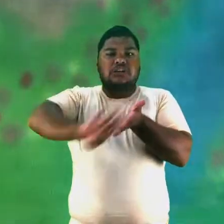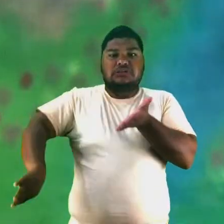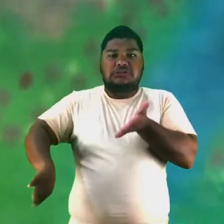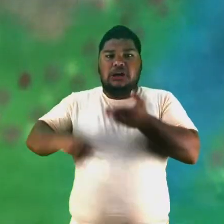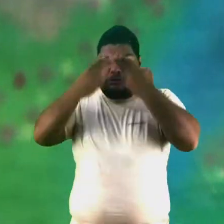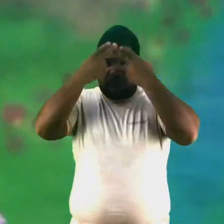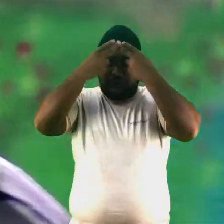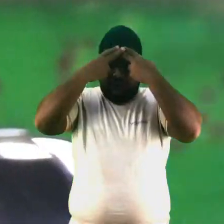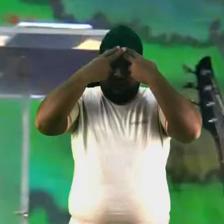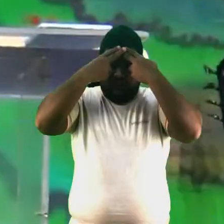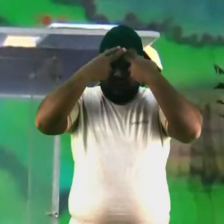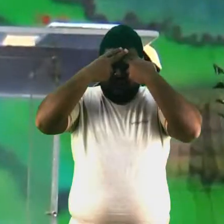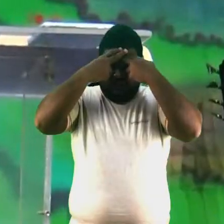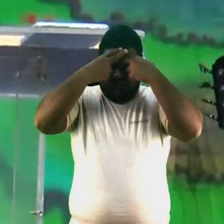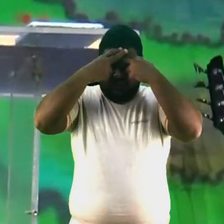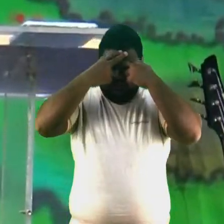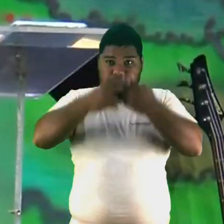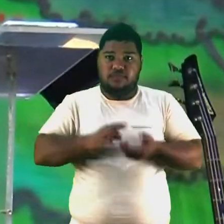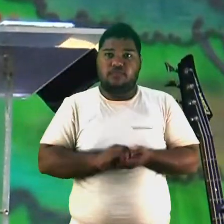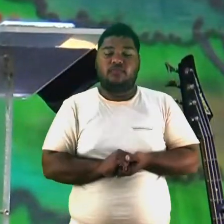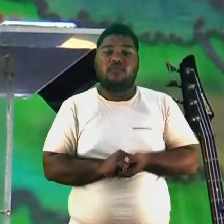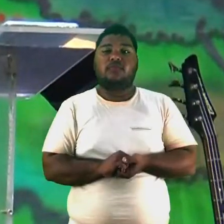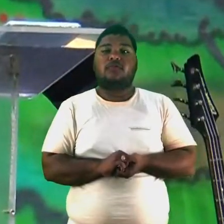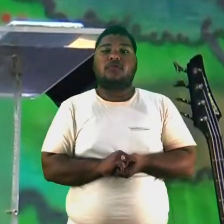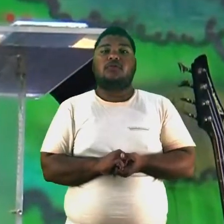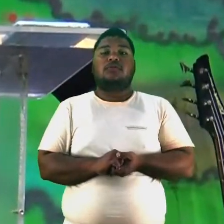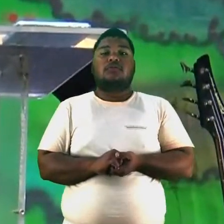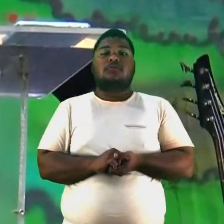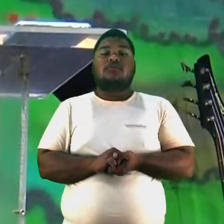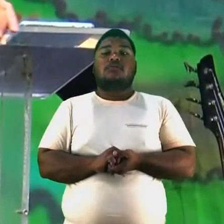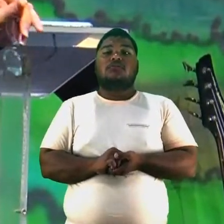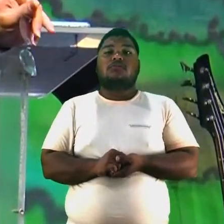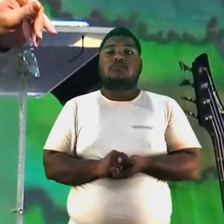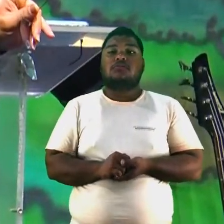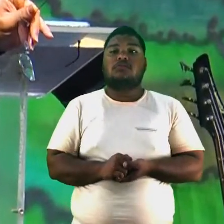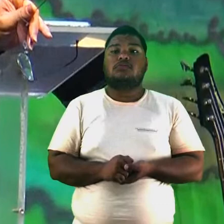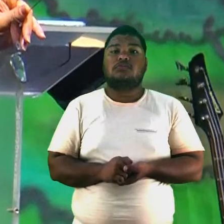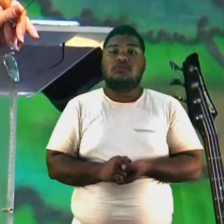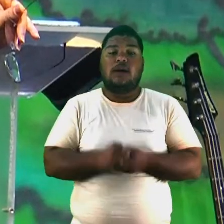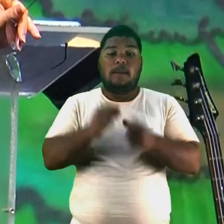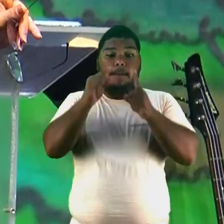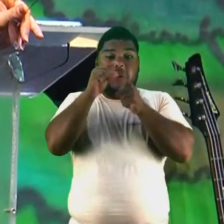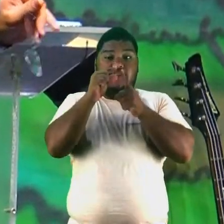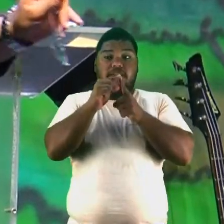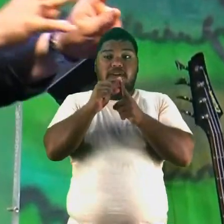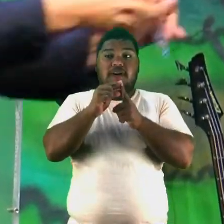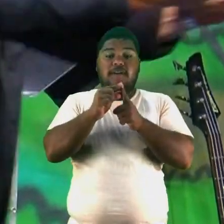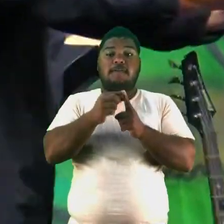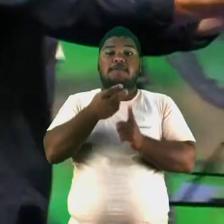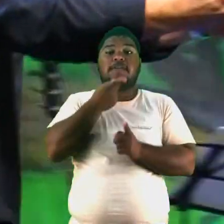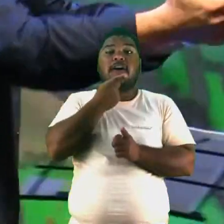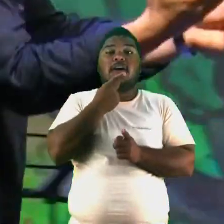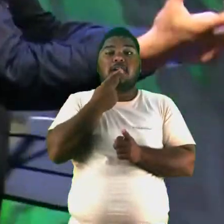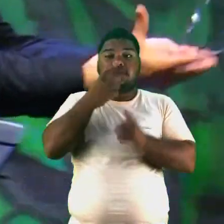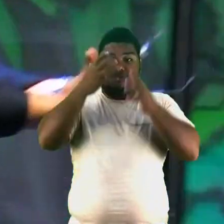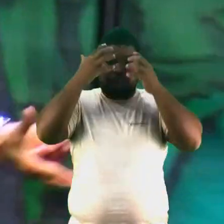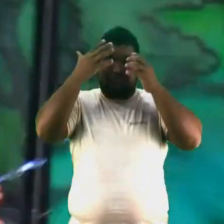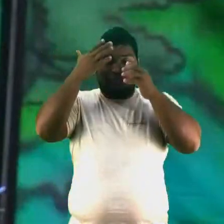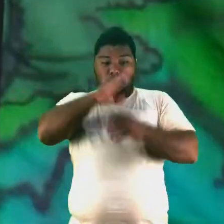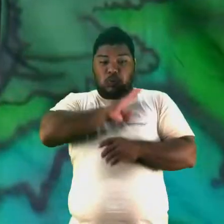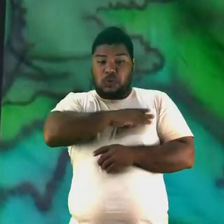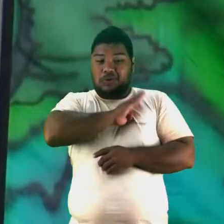fala coração, a Bíblia associa muito a mente, não é cérebro. É transcendente, porque